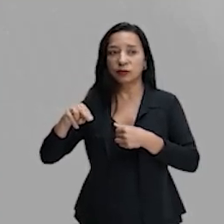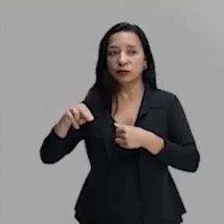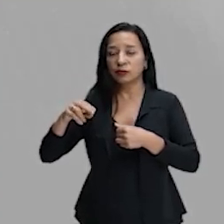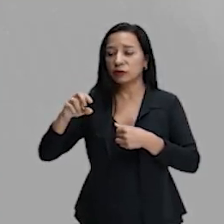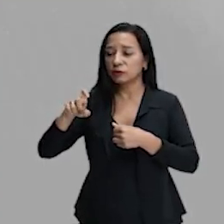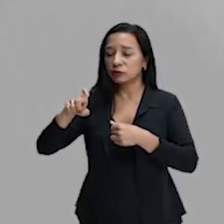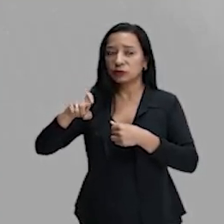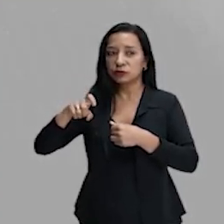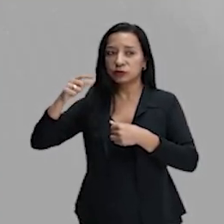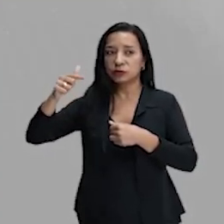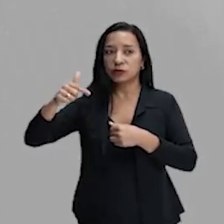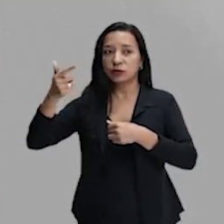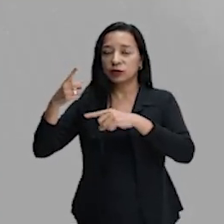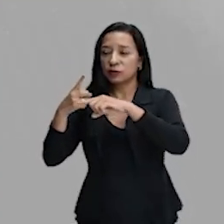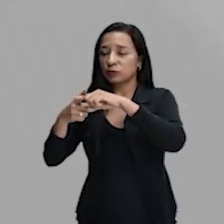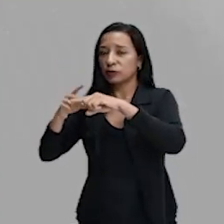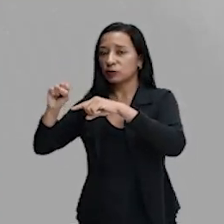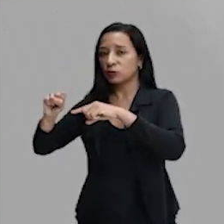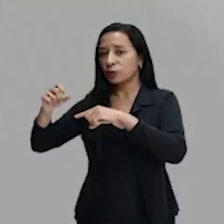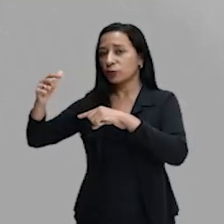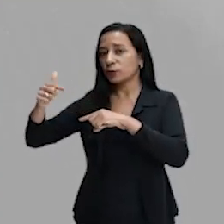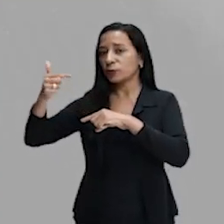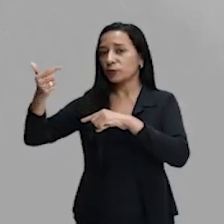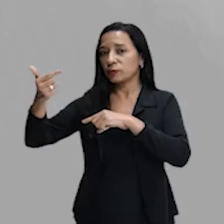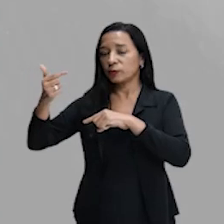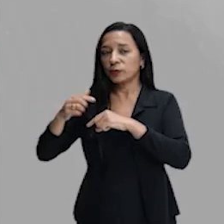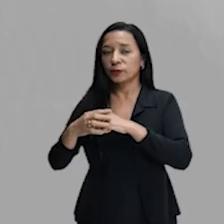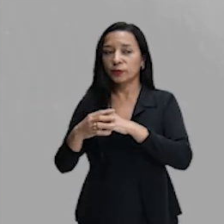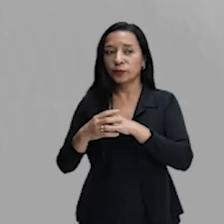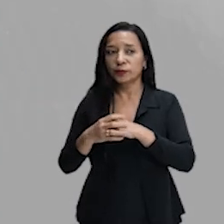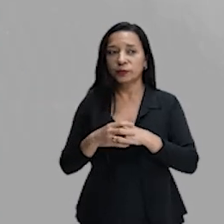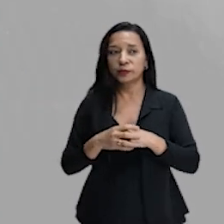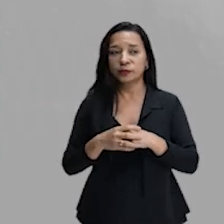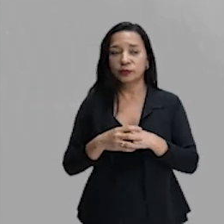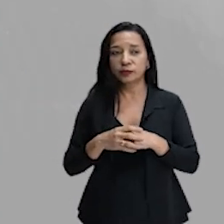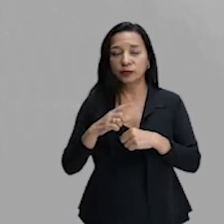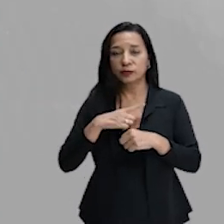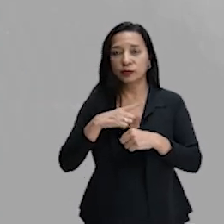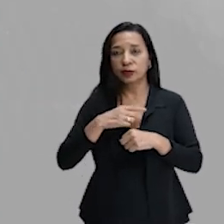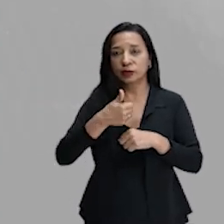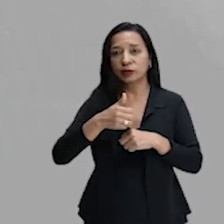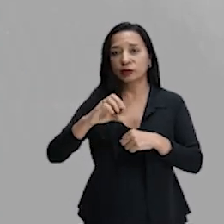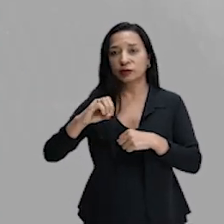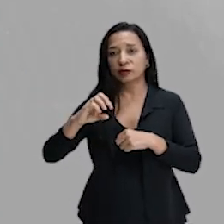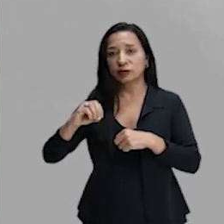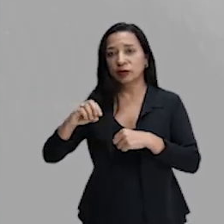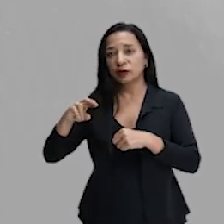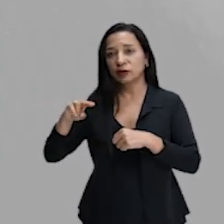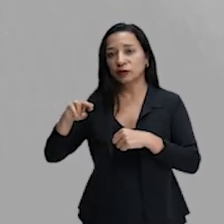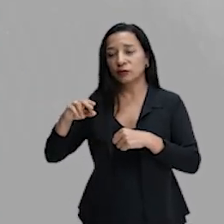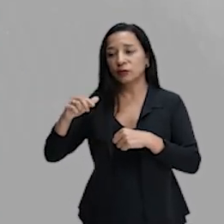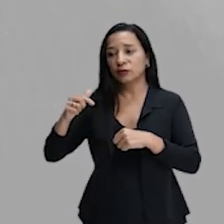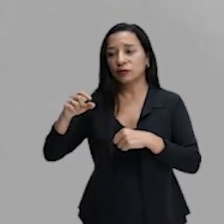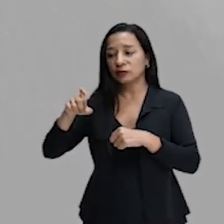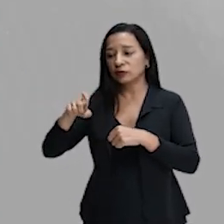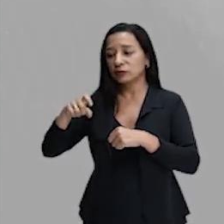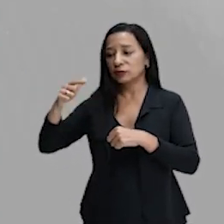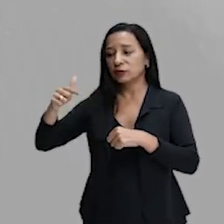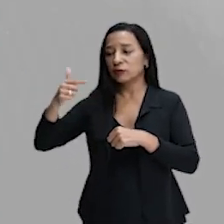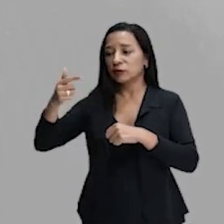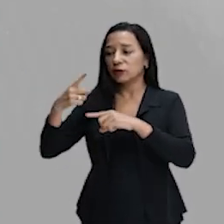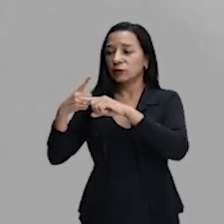catetos certo você vai ter aqui 100 igual a x qu +